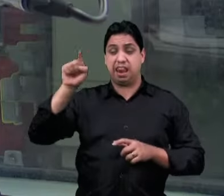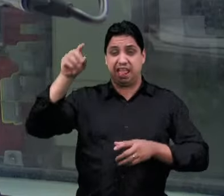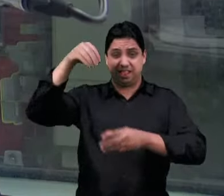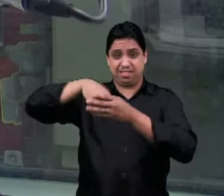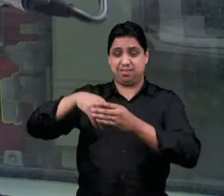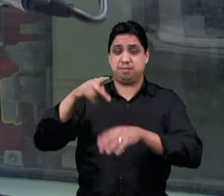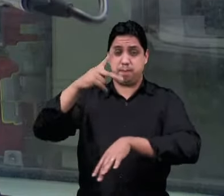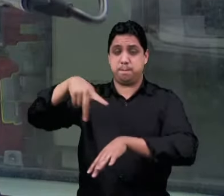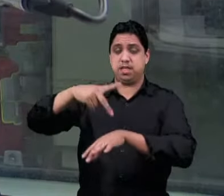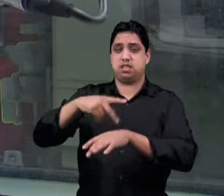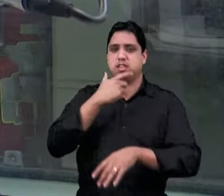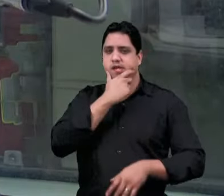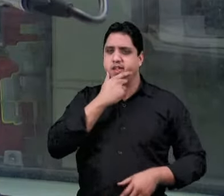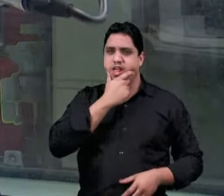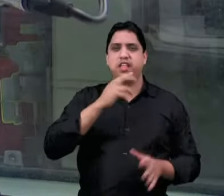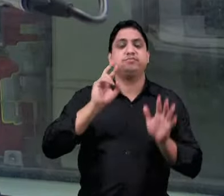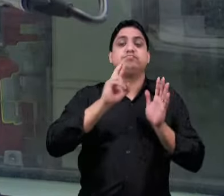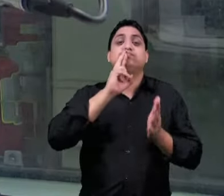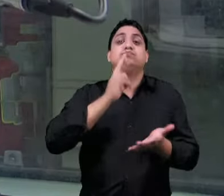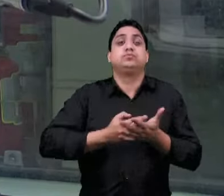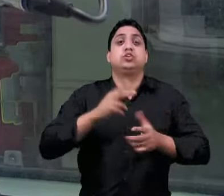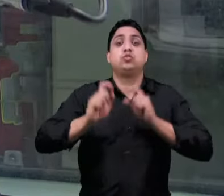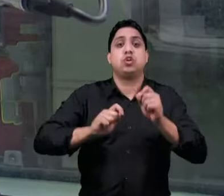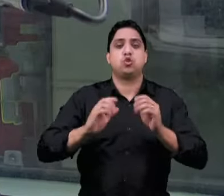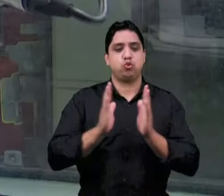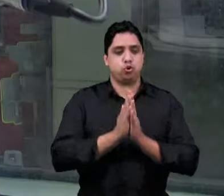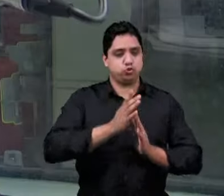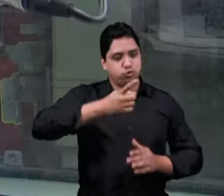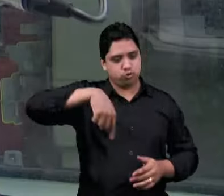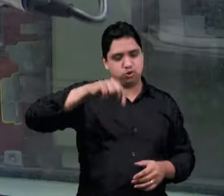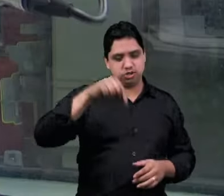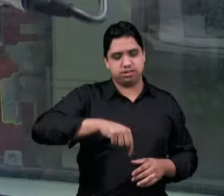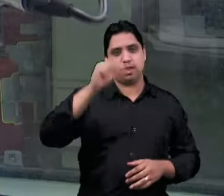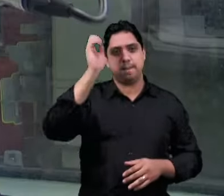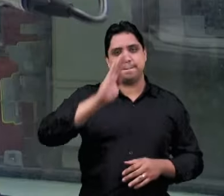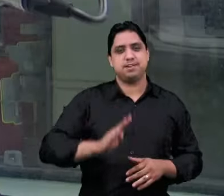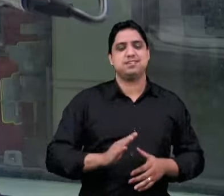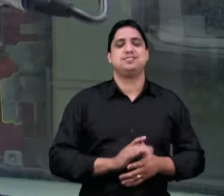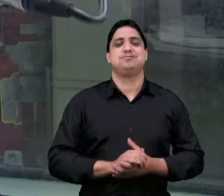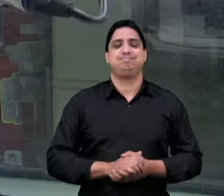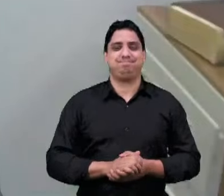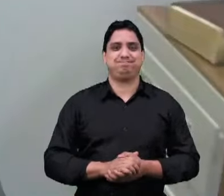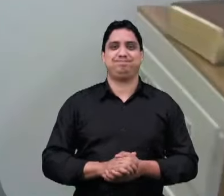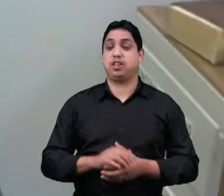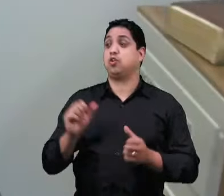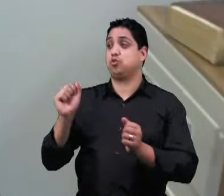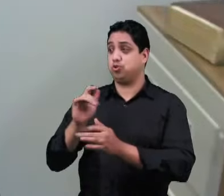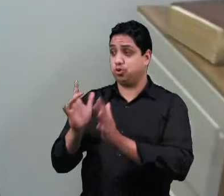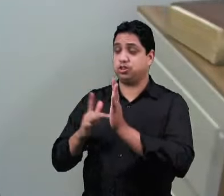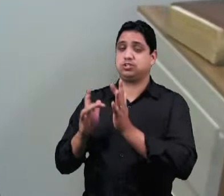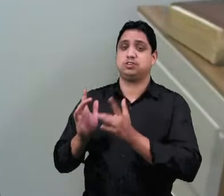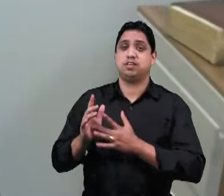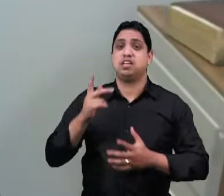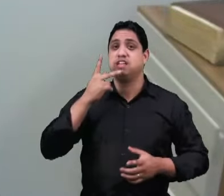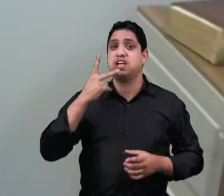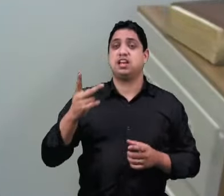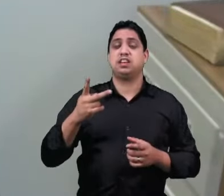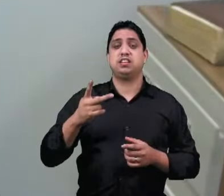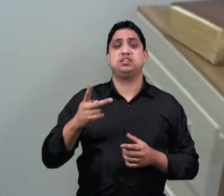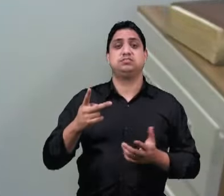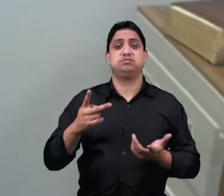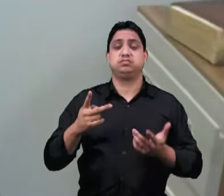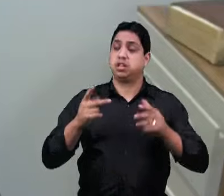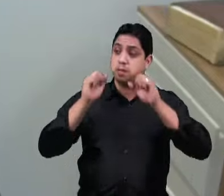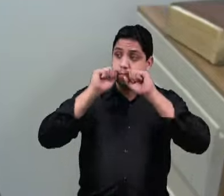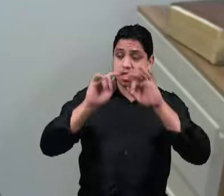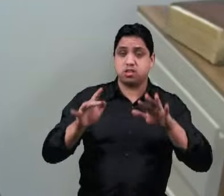Inglaterra, fruto das orações dos irmãos aqui do Brasil. Glória a Jesus. Falando nisso, né? Falando dos frutos, esse mês estamos